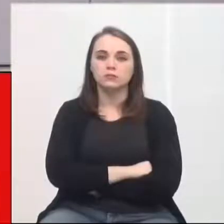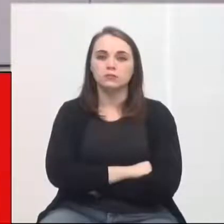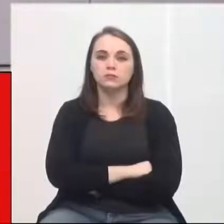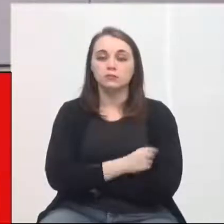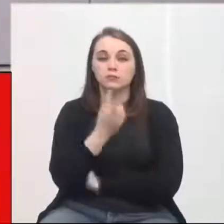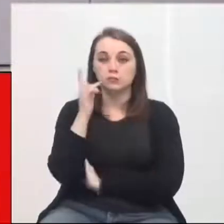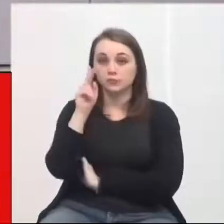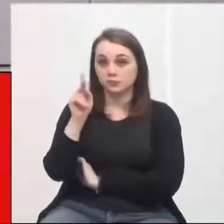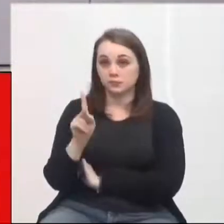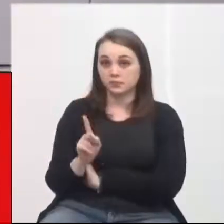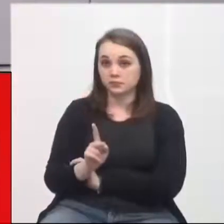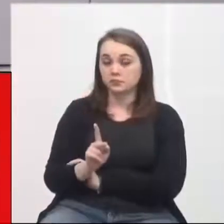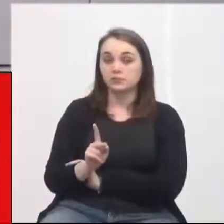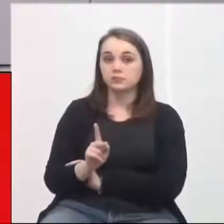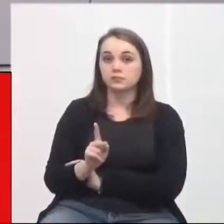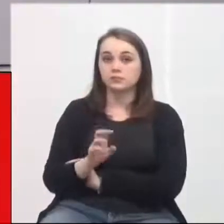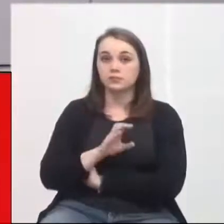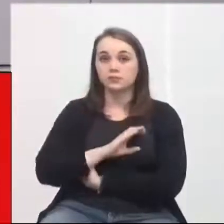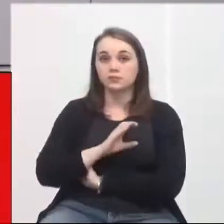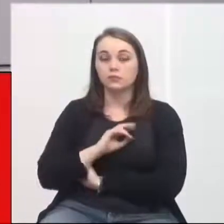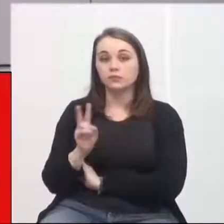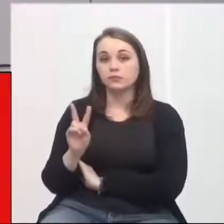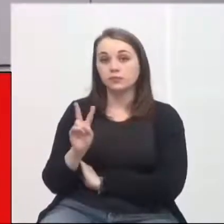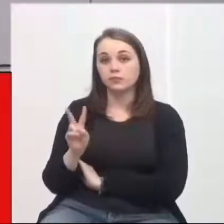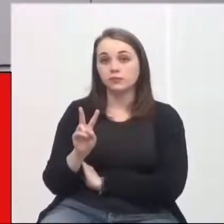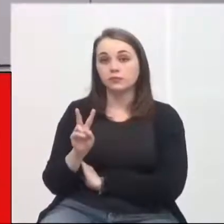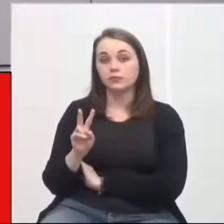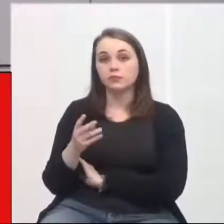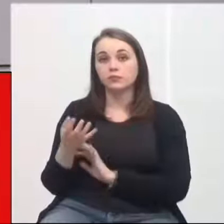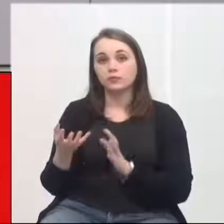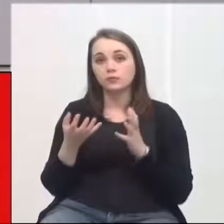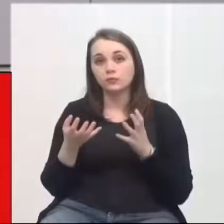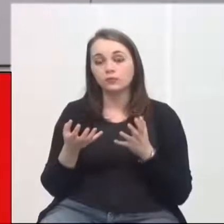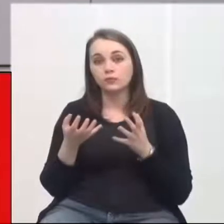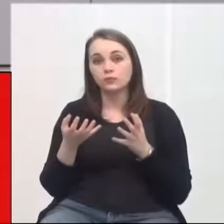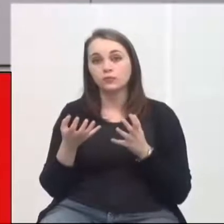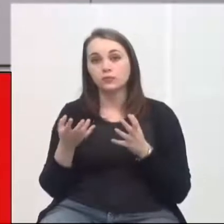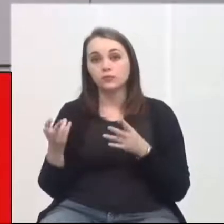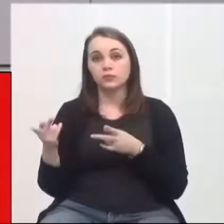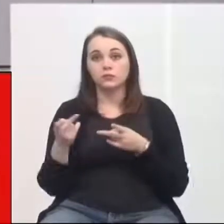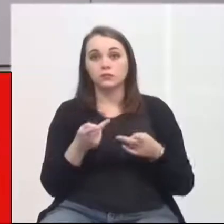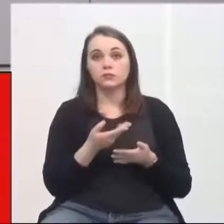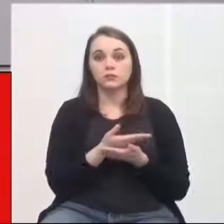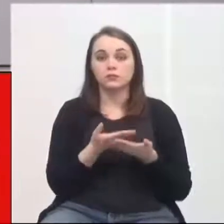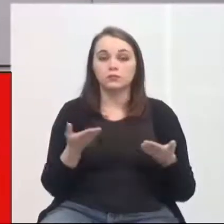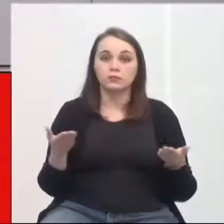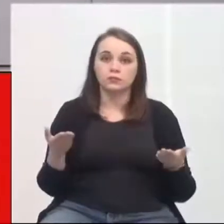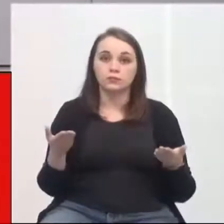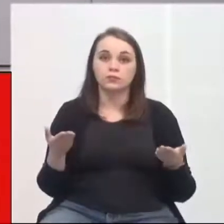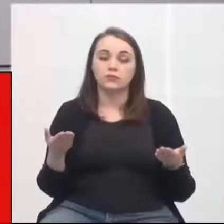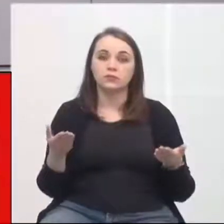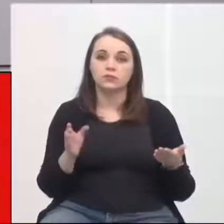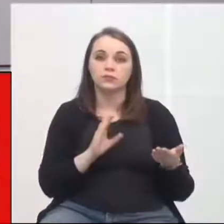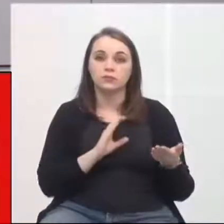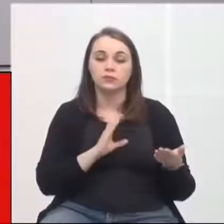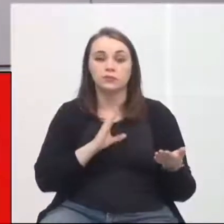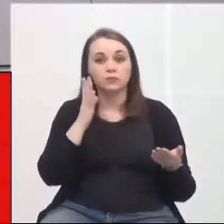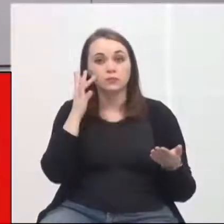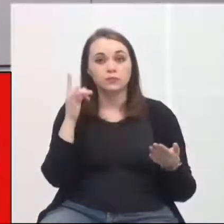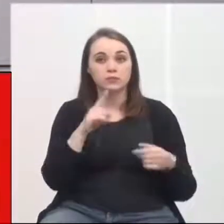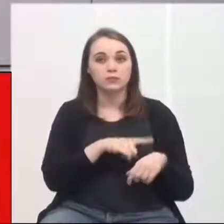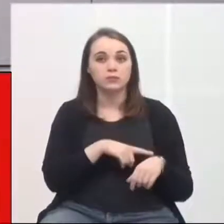Senhor presidente, colegas vereadores, eu gostaria de estar convidando aos colegas para amanhã